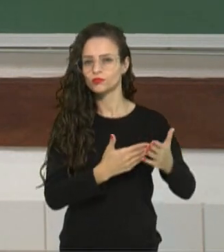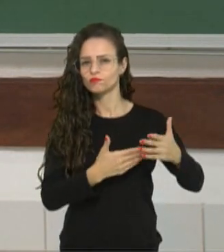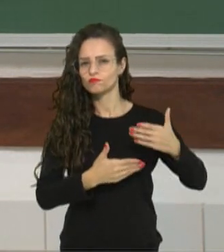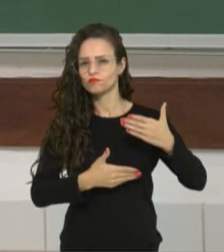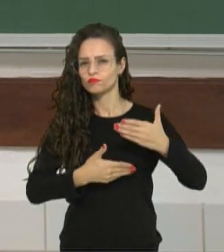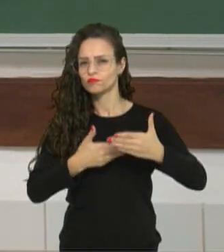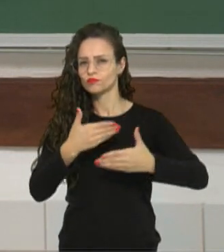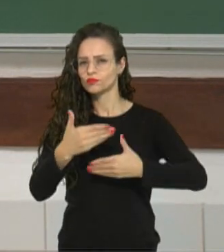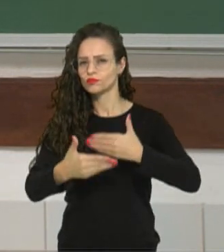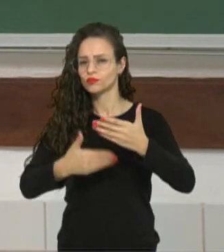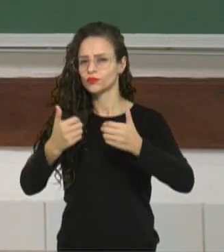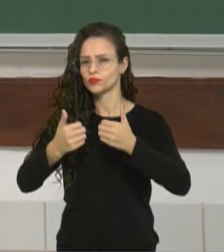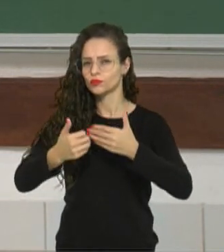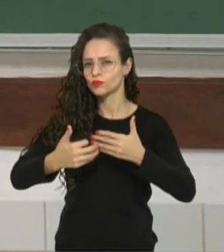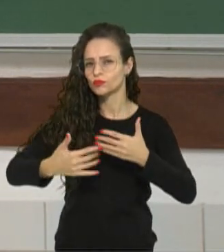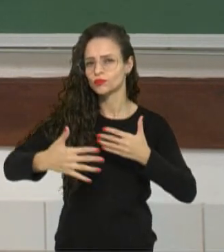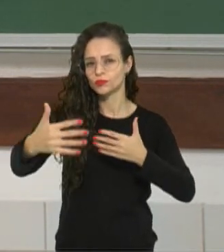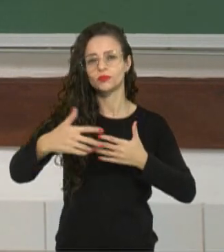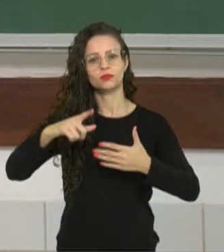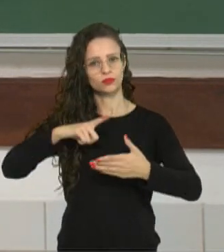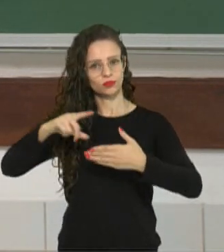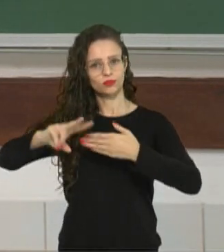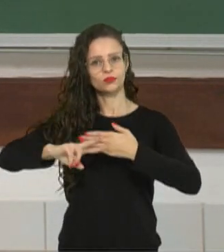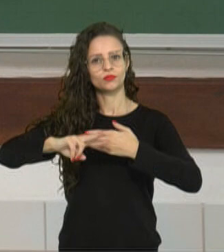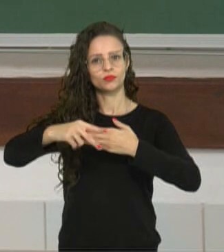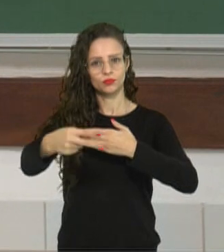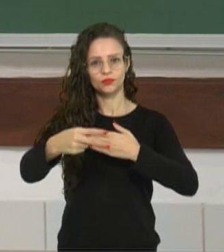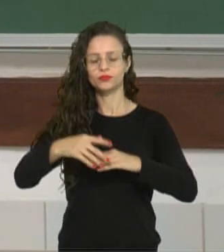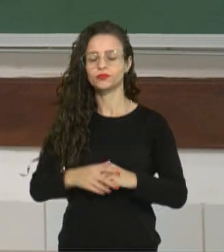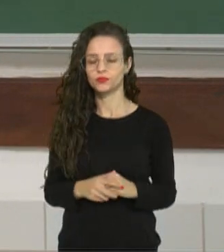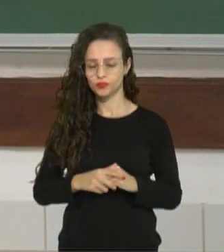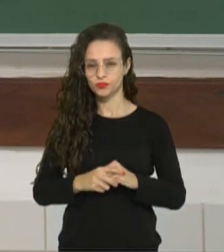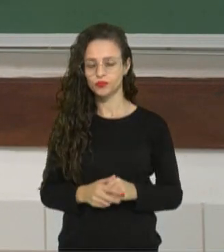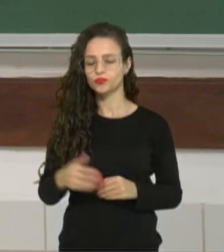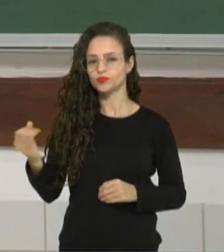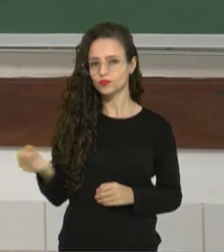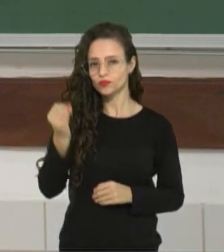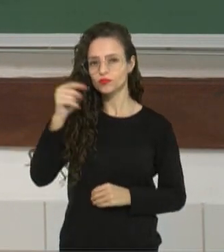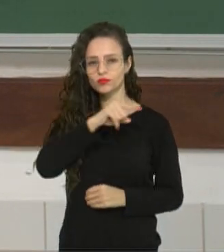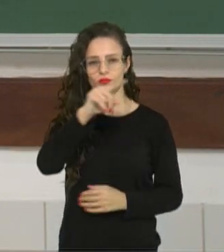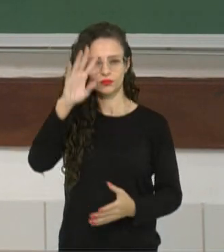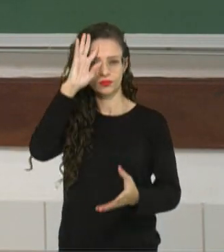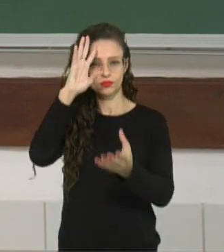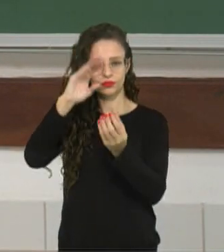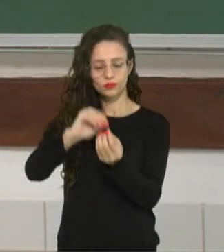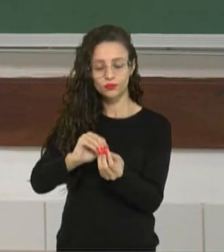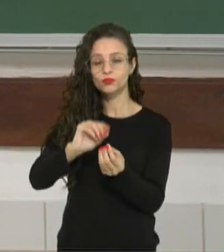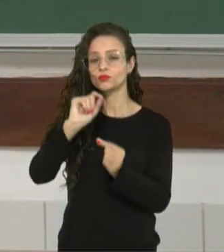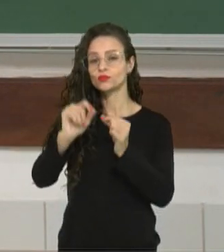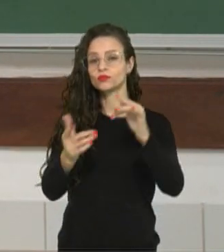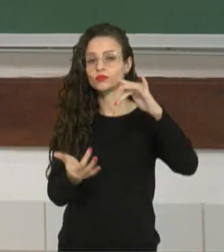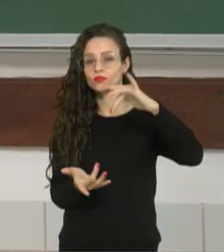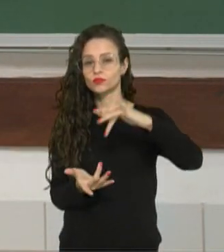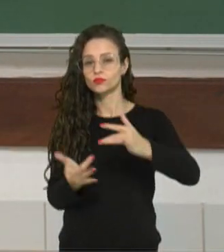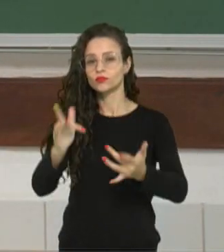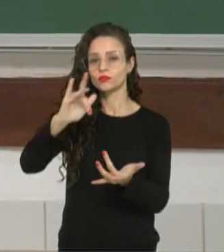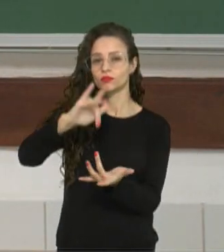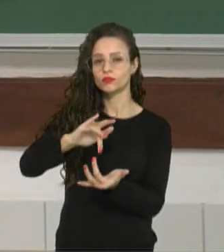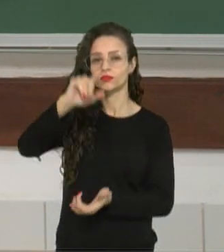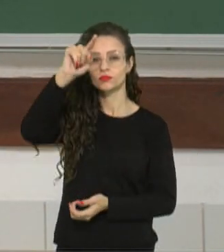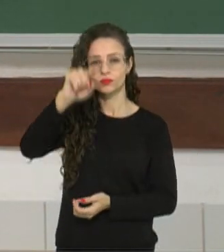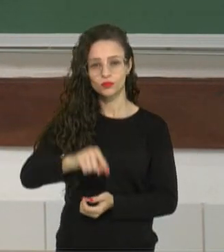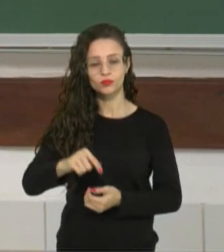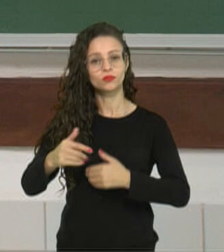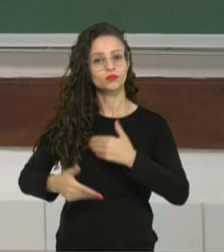desenrola e tem determinadas consequências. Então é muito importante que você entenda que a globalização ela é um processo e ela é